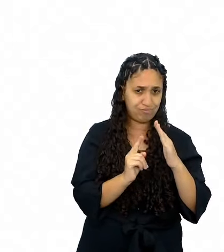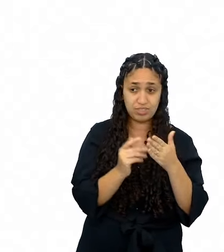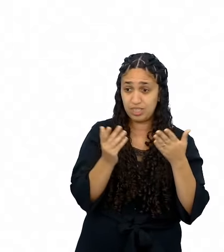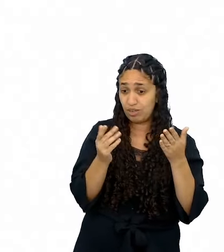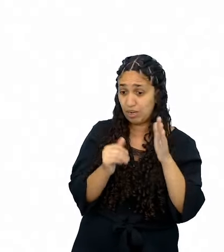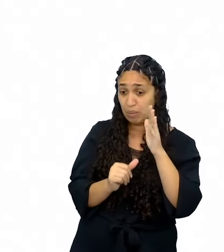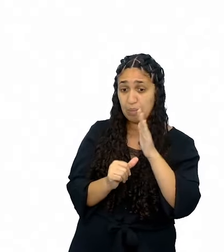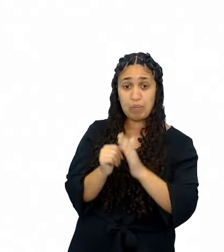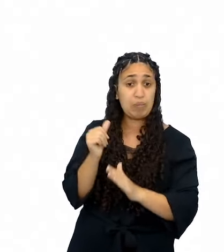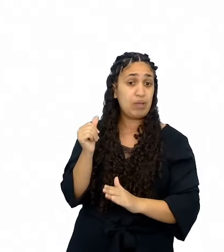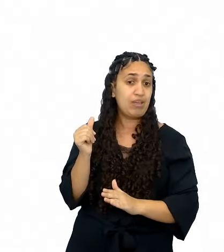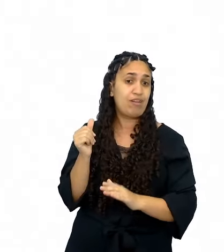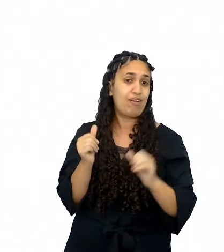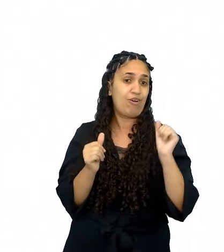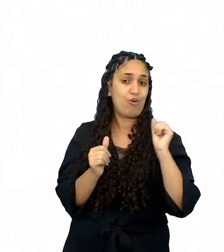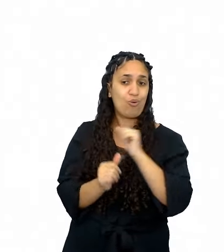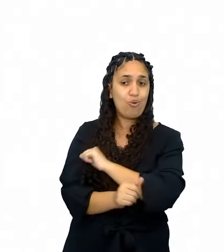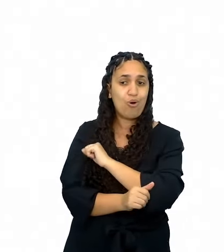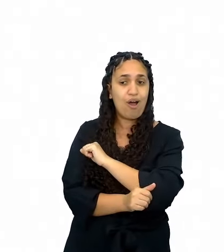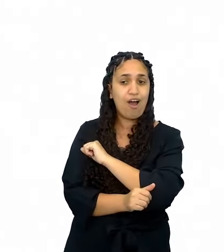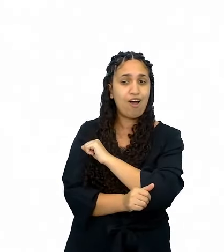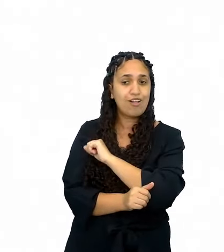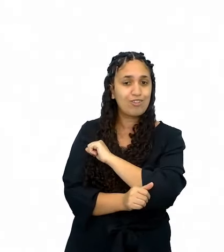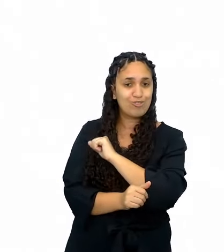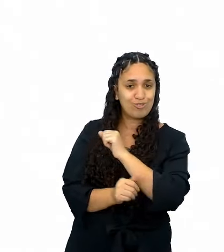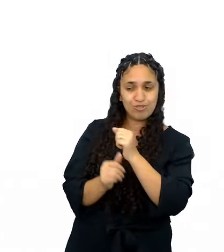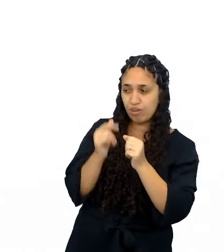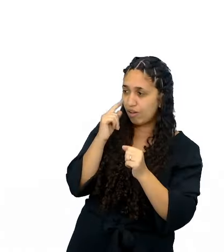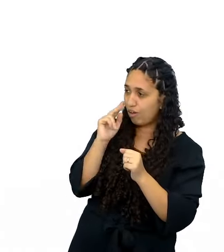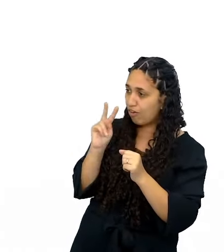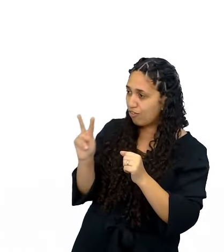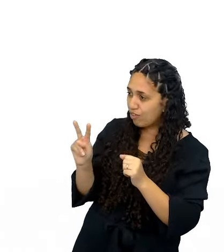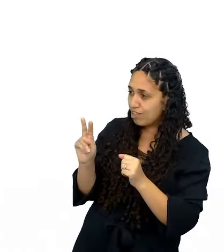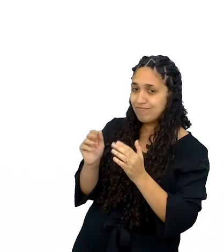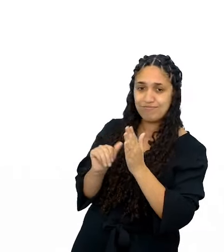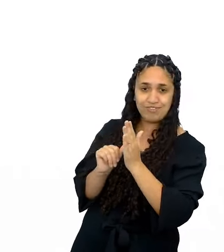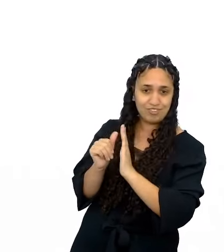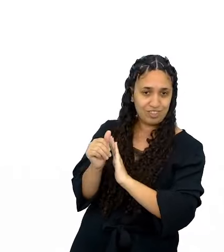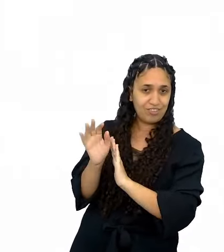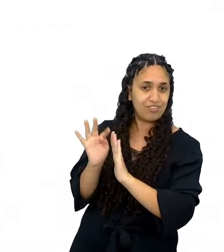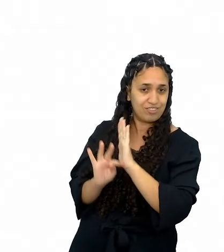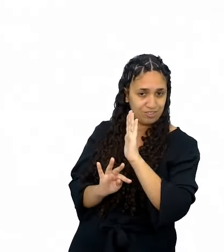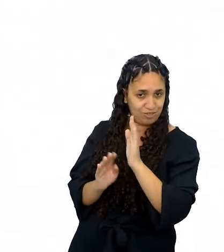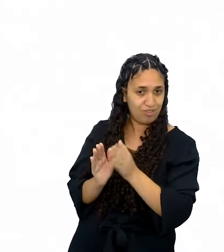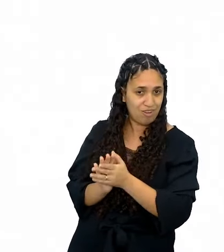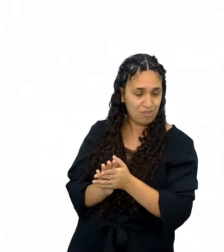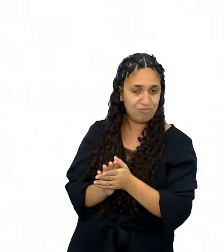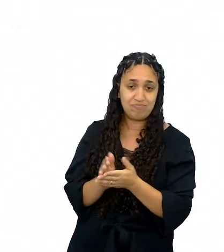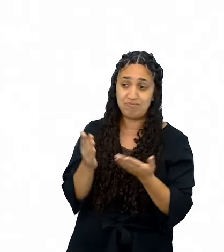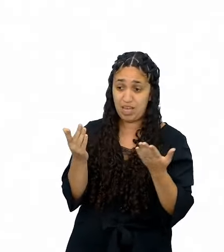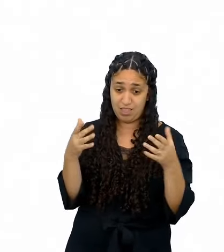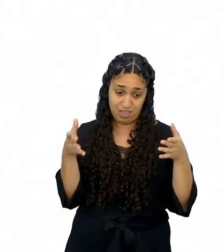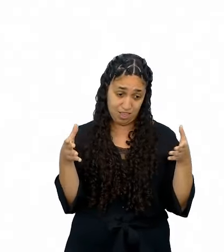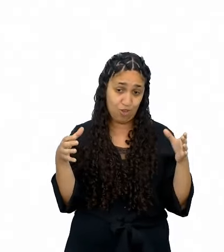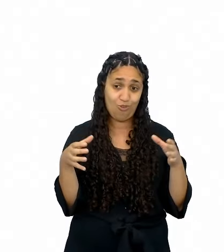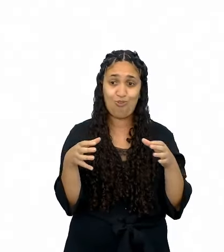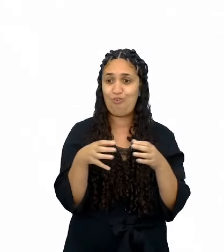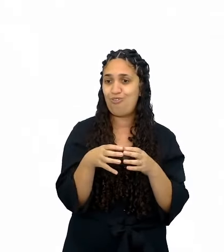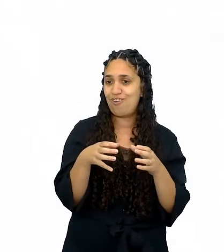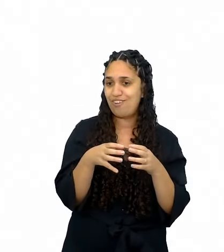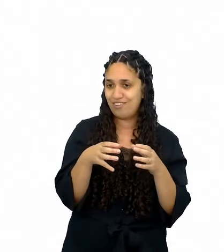de forma coletiva, portanto, é o momento de exercermos esse papel de parceiros mais experientes que